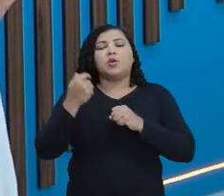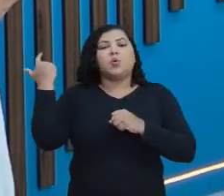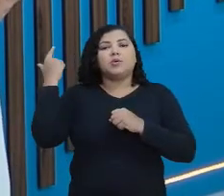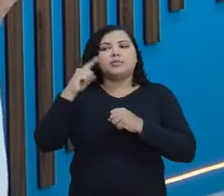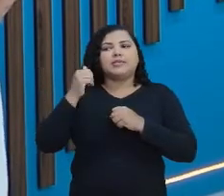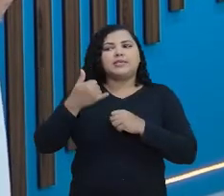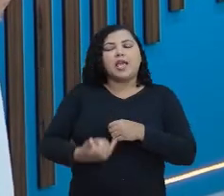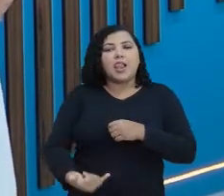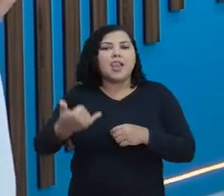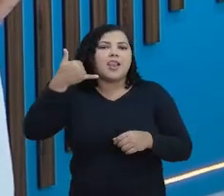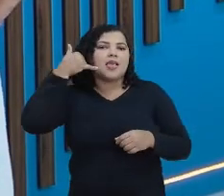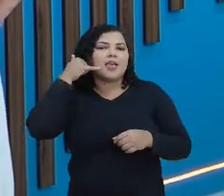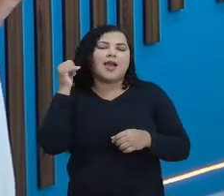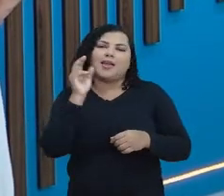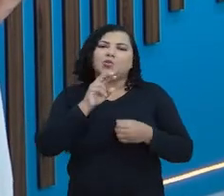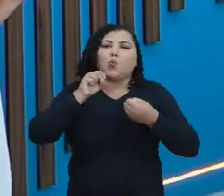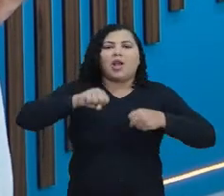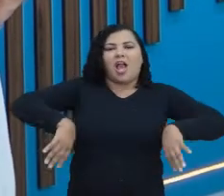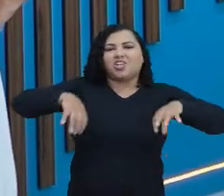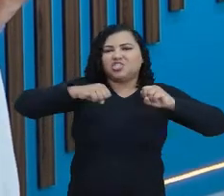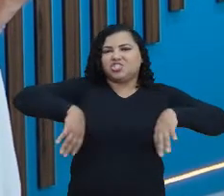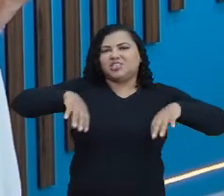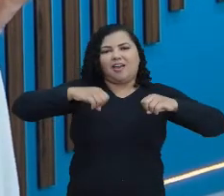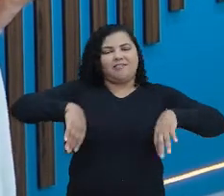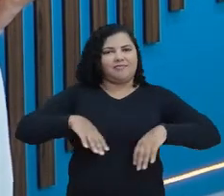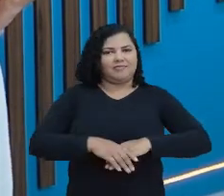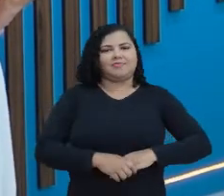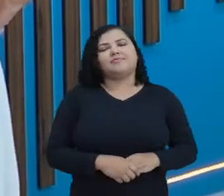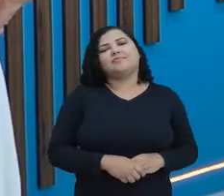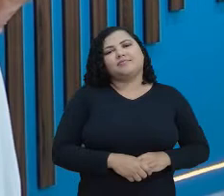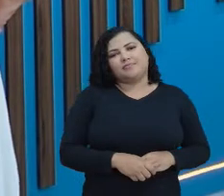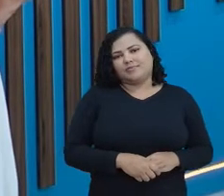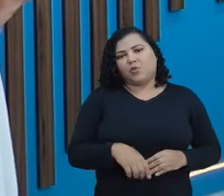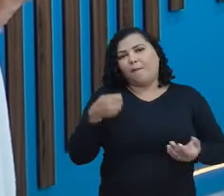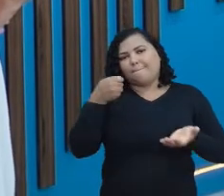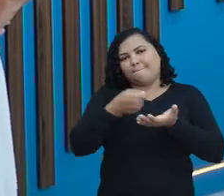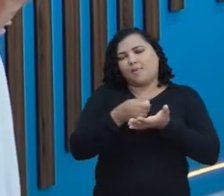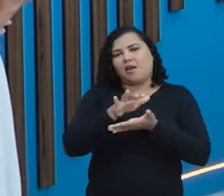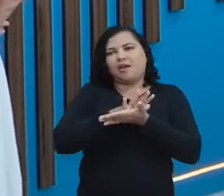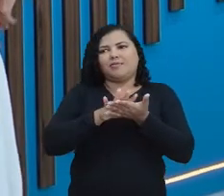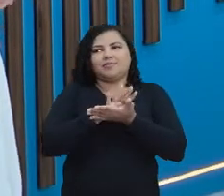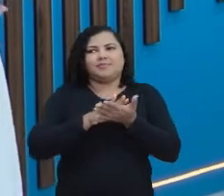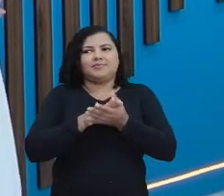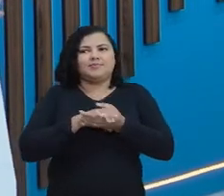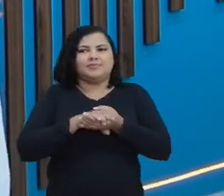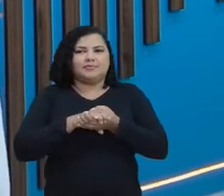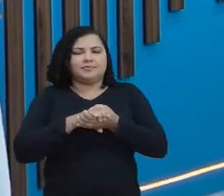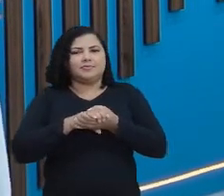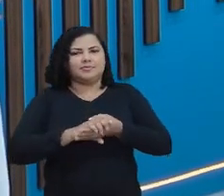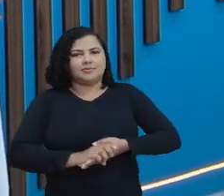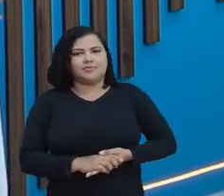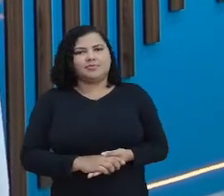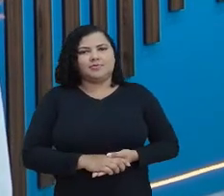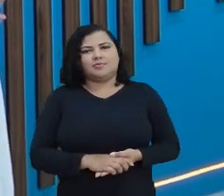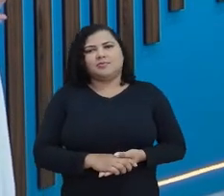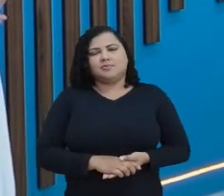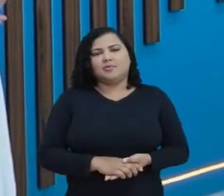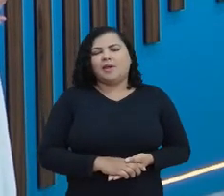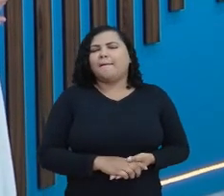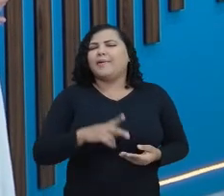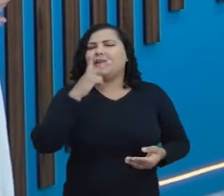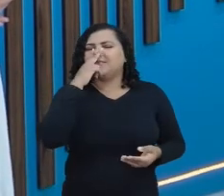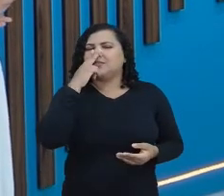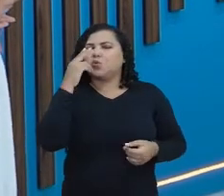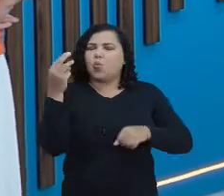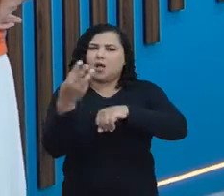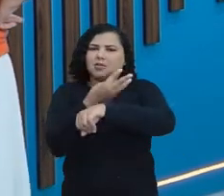gastar os créditos ou sem onerar a conta de telefone. Mais ou menos o que o WhatsApp